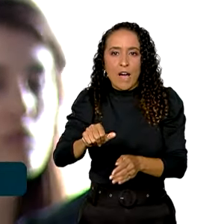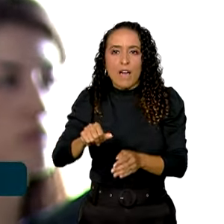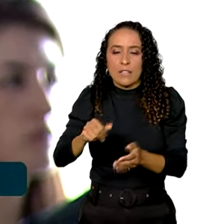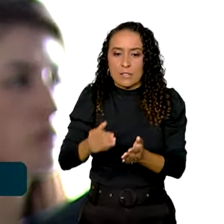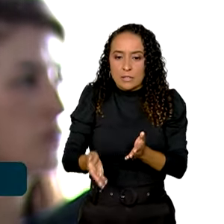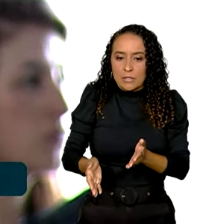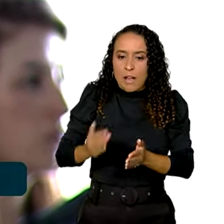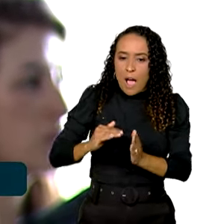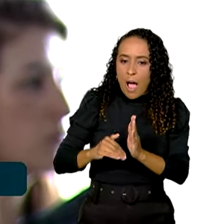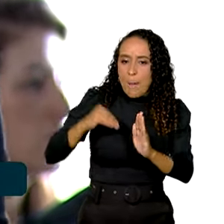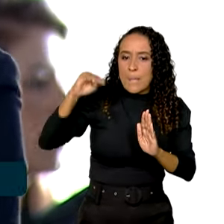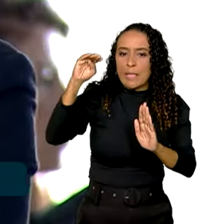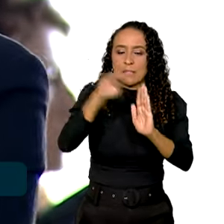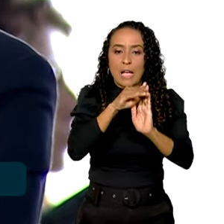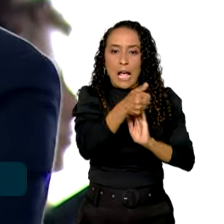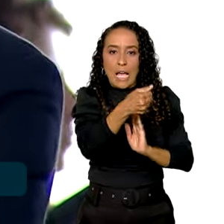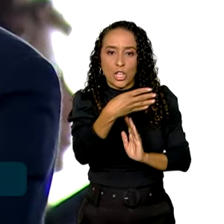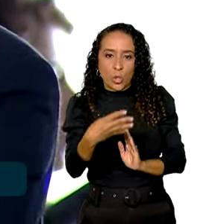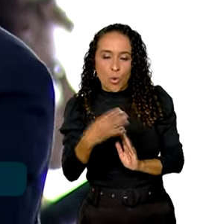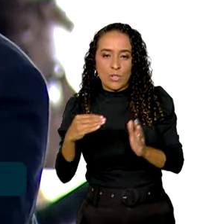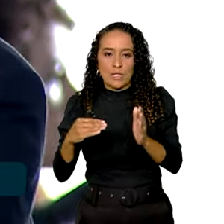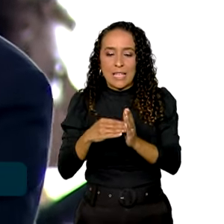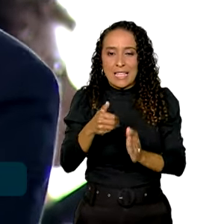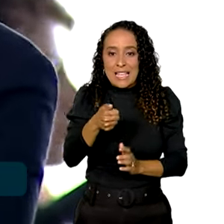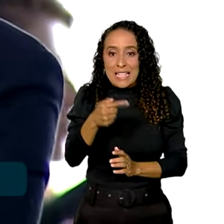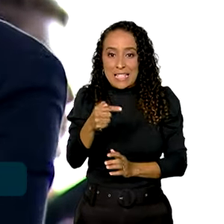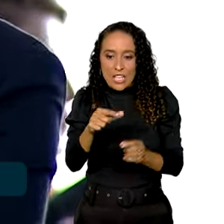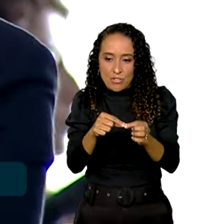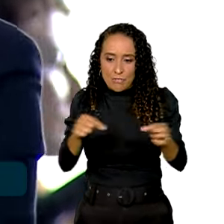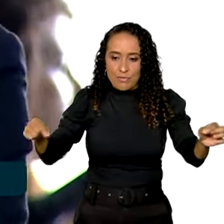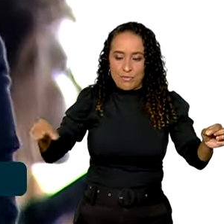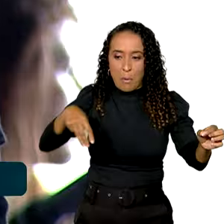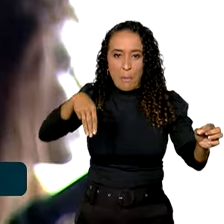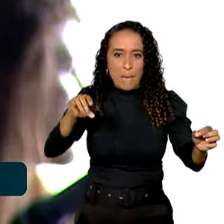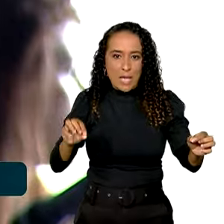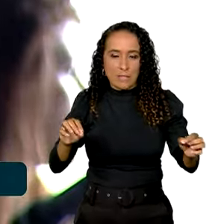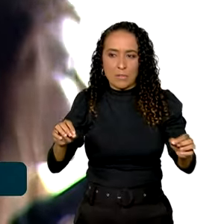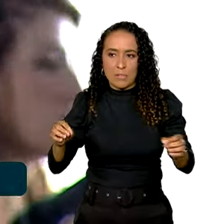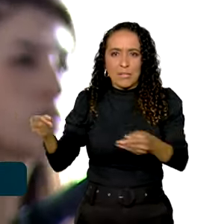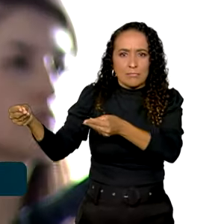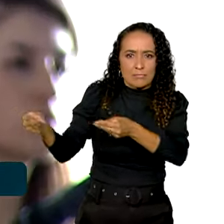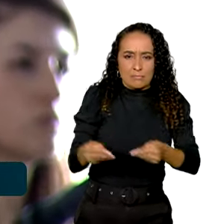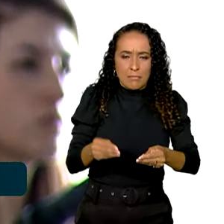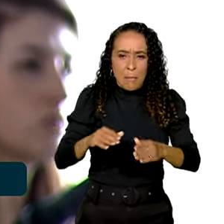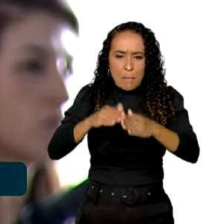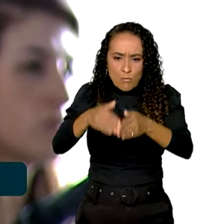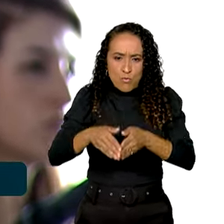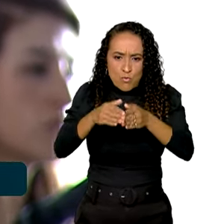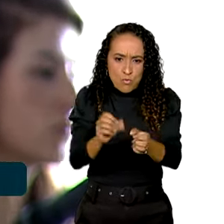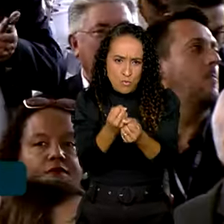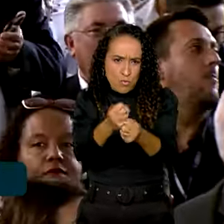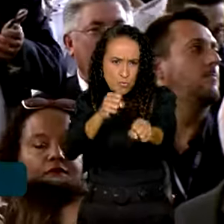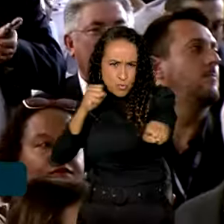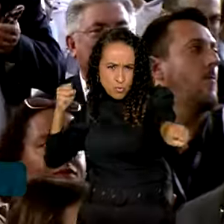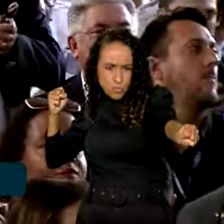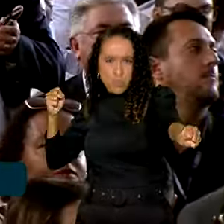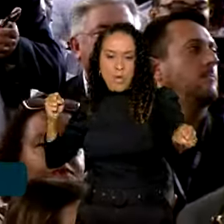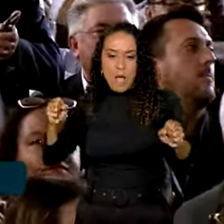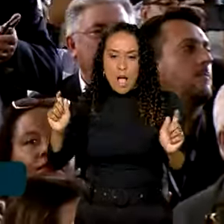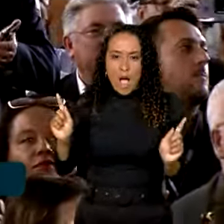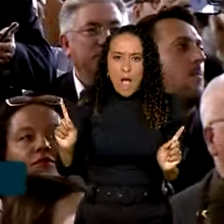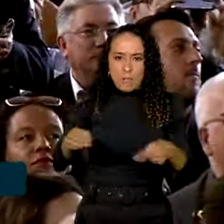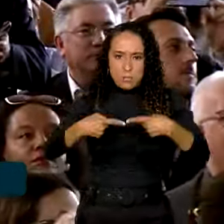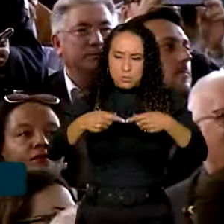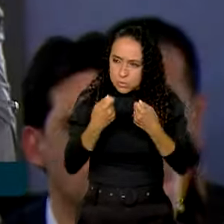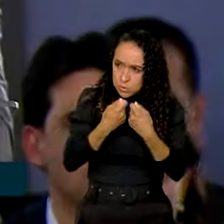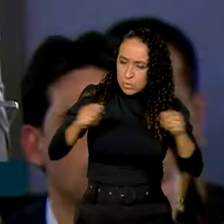de 14 para 17 metros, para a gente trazer navios maiores e aumentar a nossa competitividade.